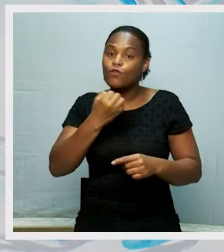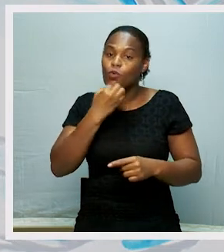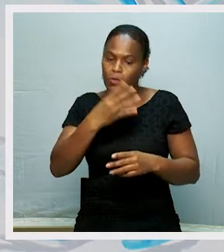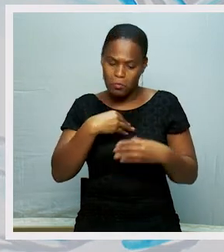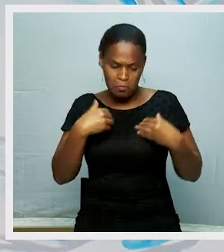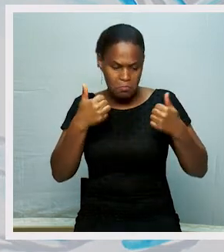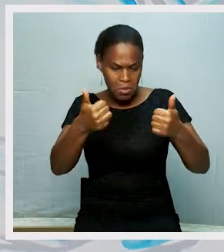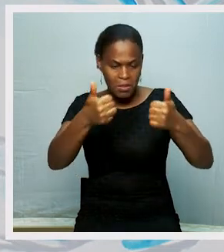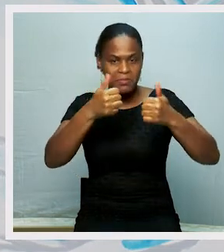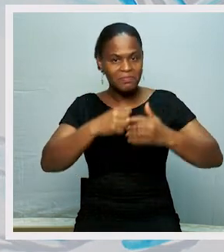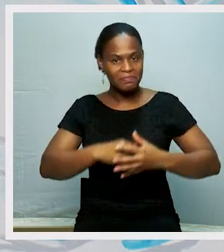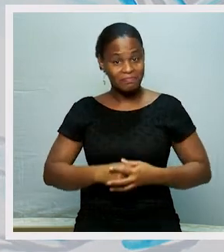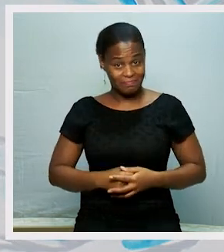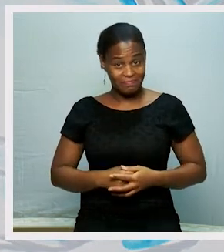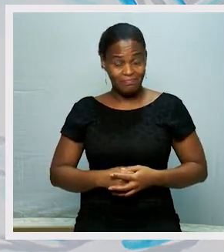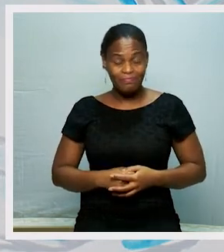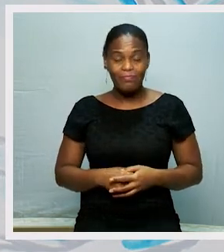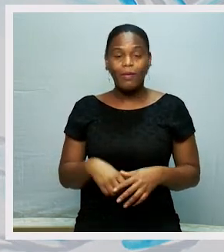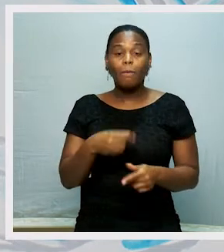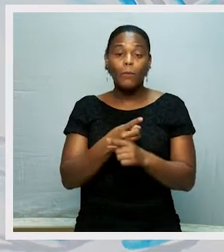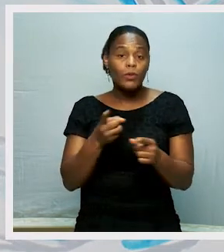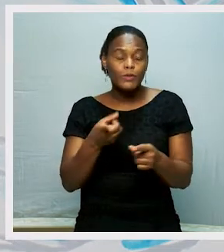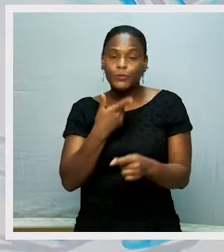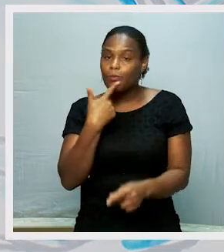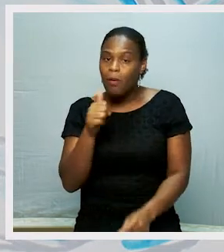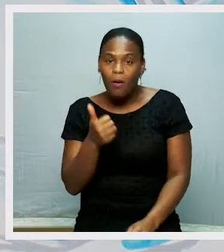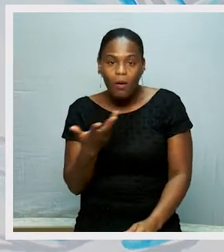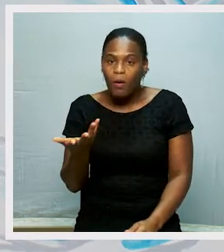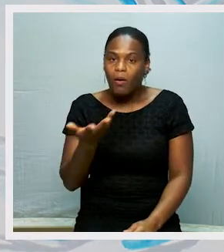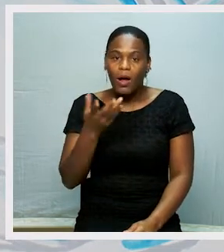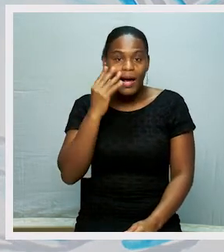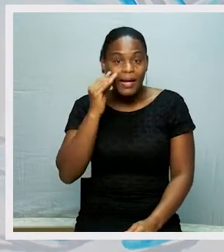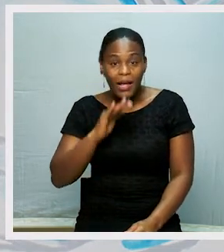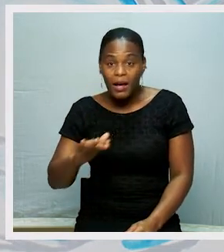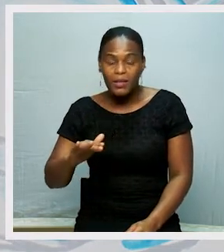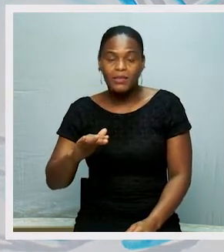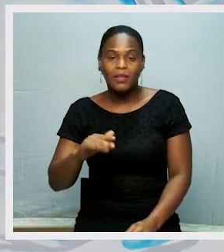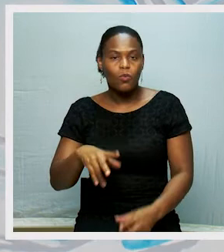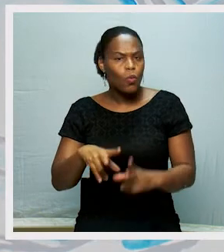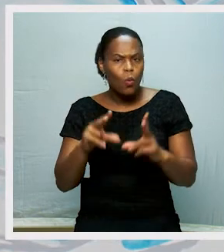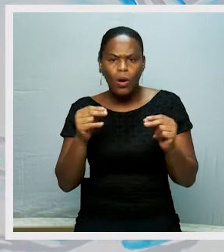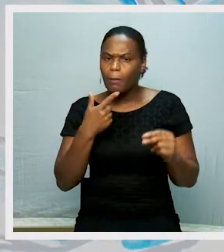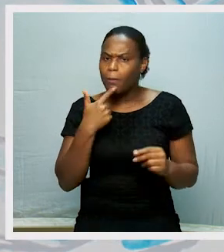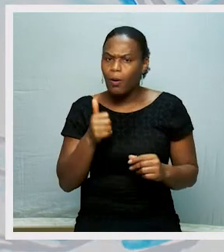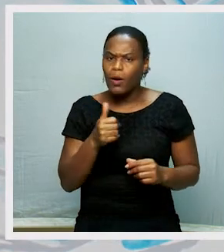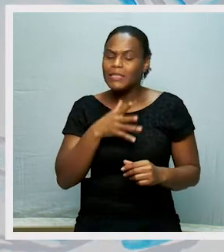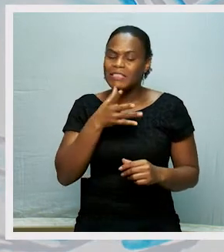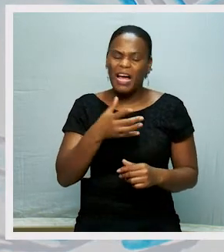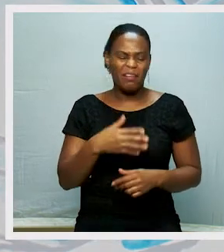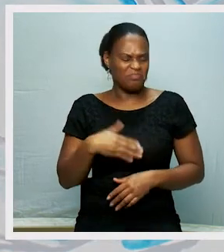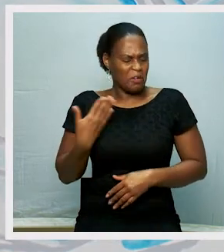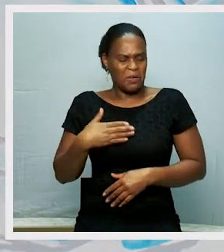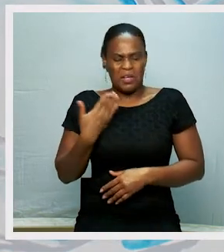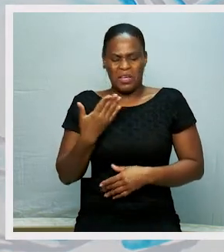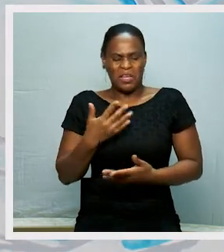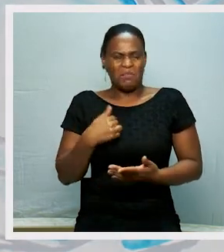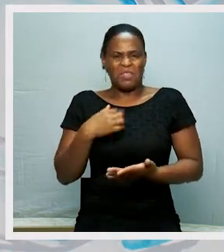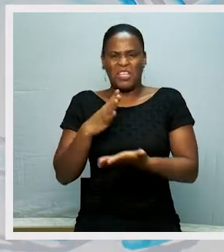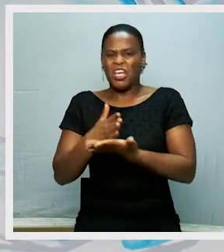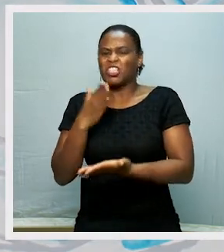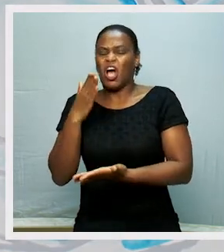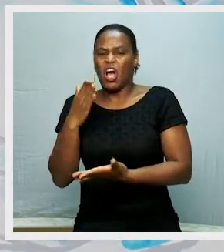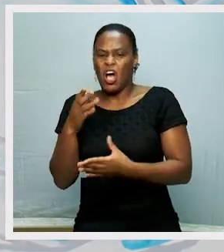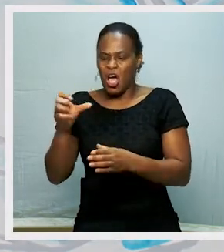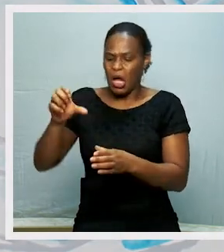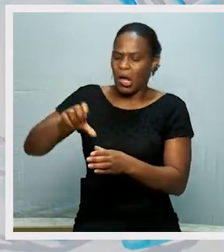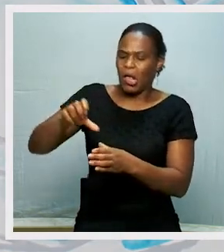fruta faz bem à saúde. Então, nós não devemos, as crianças nunca devem dizer isto, não quero, eu quero